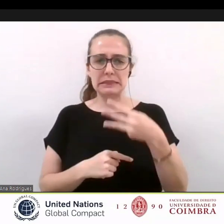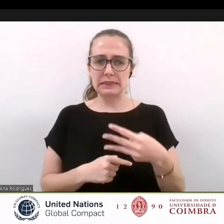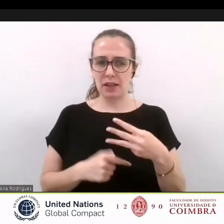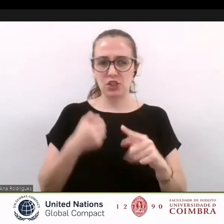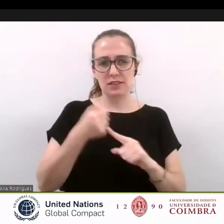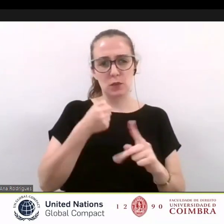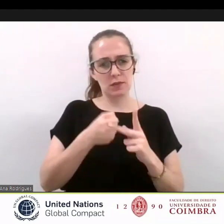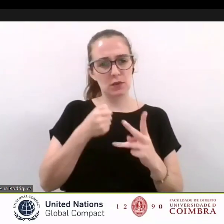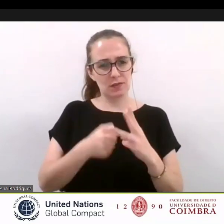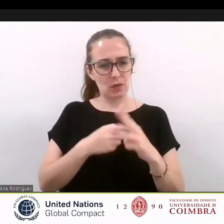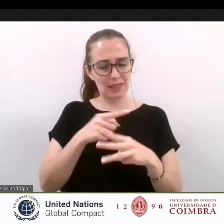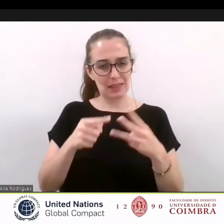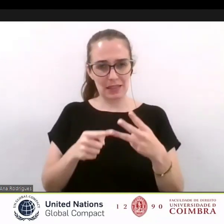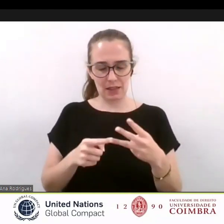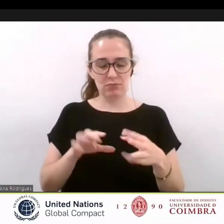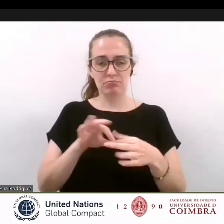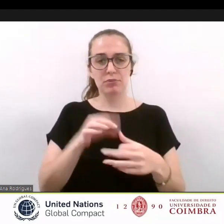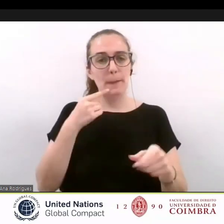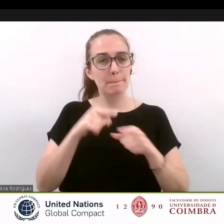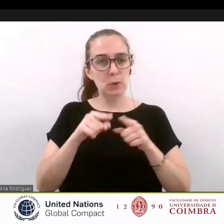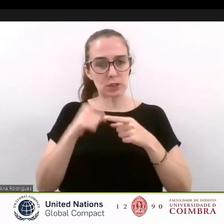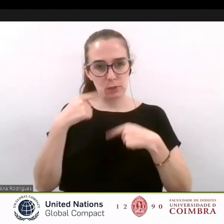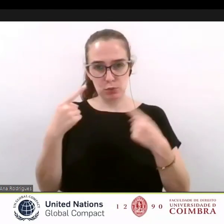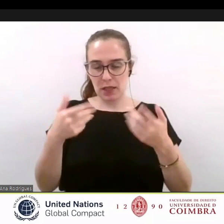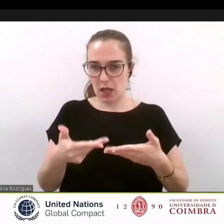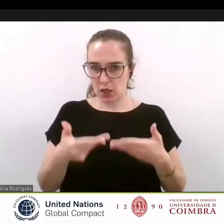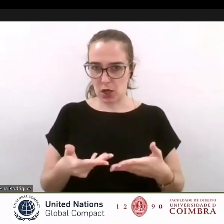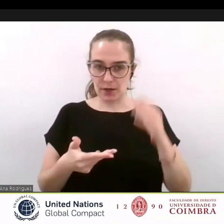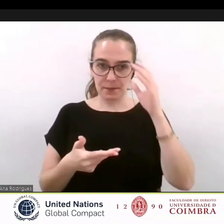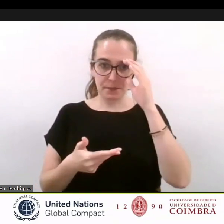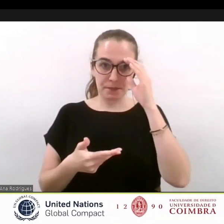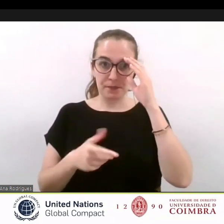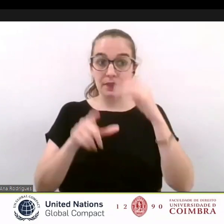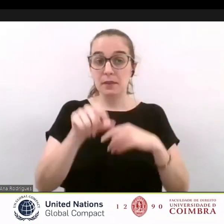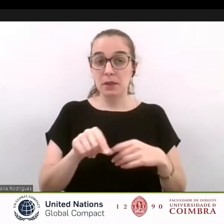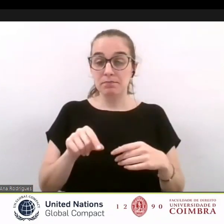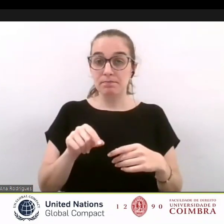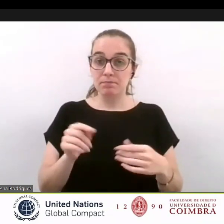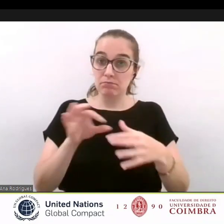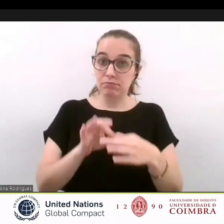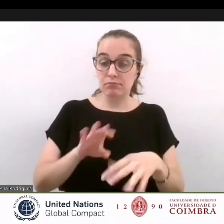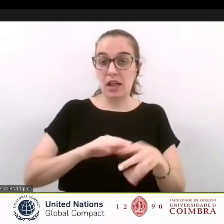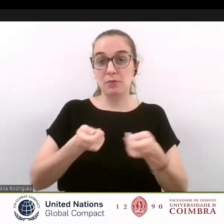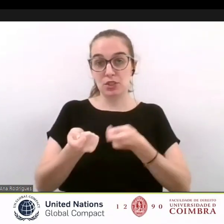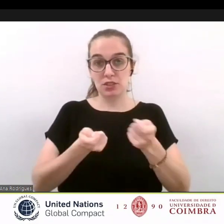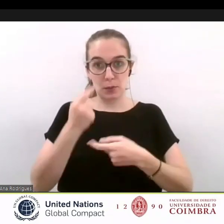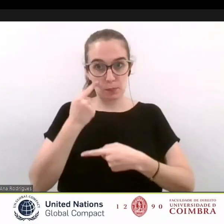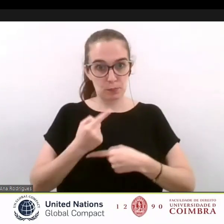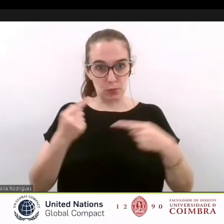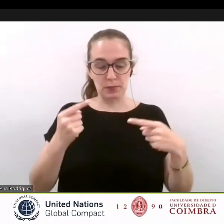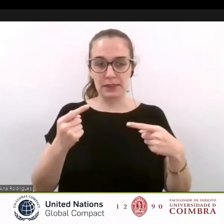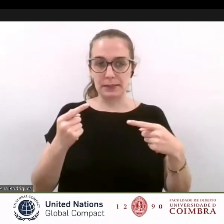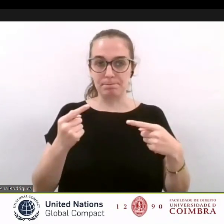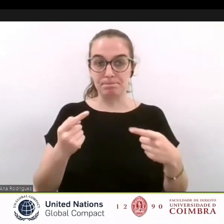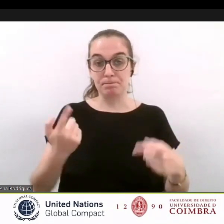muito importantes que se põem às políticas públicas em geral, que se põem também à própria administração pública, e nós, como